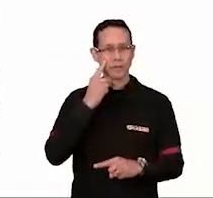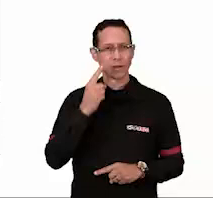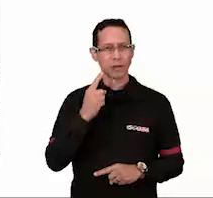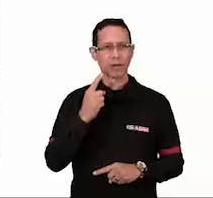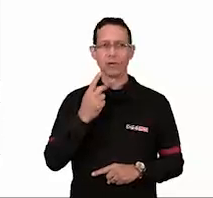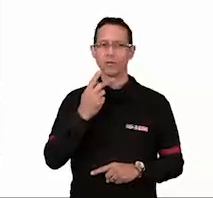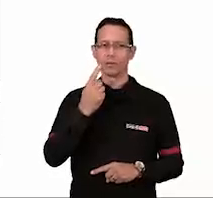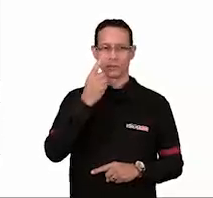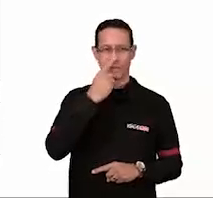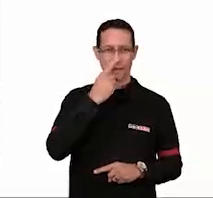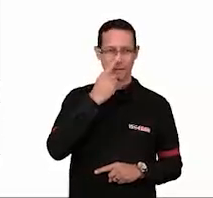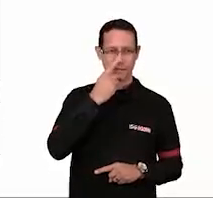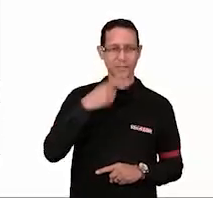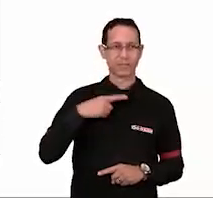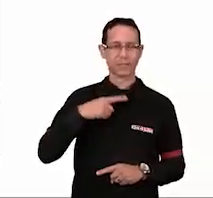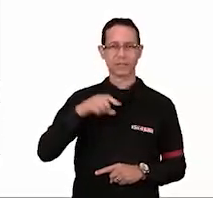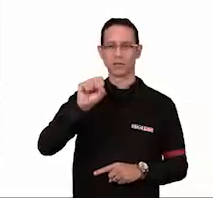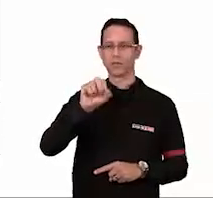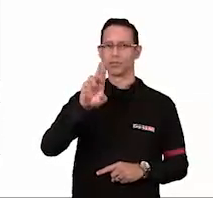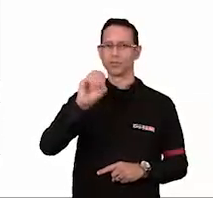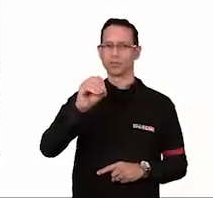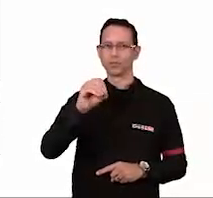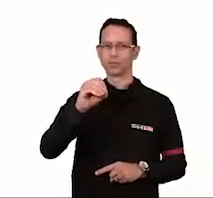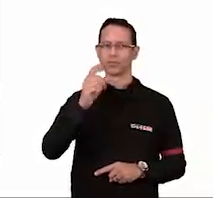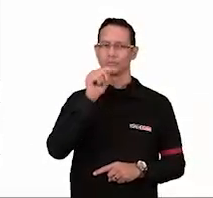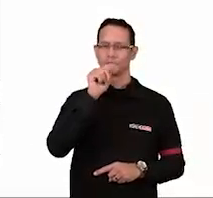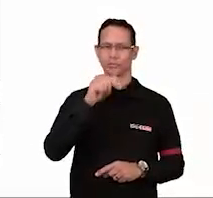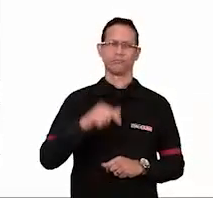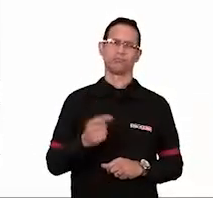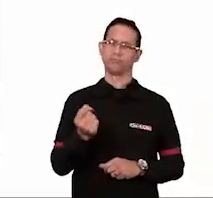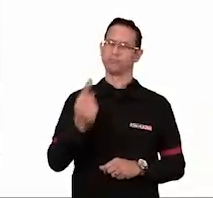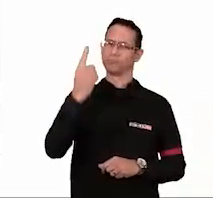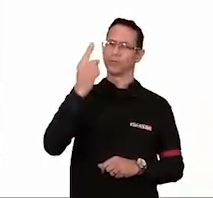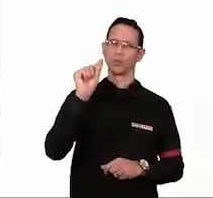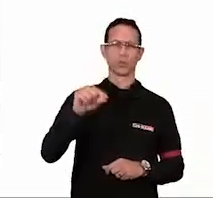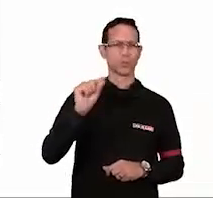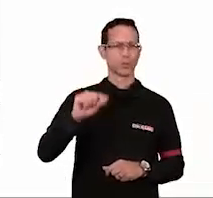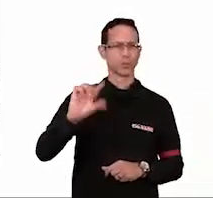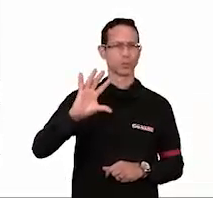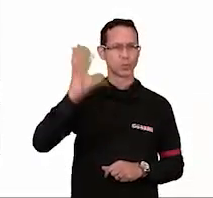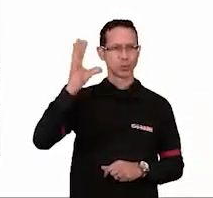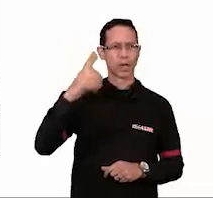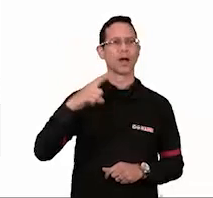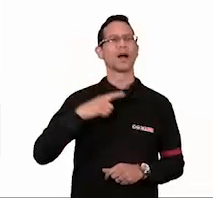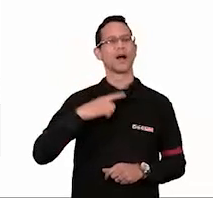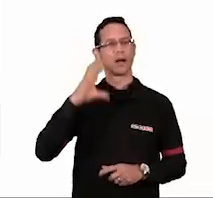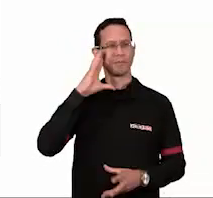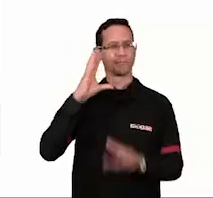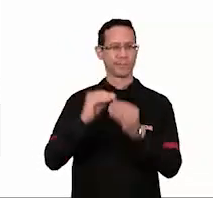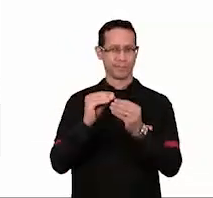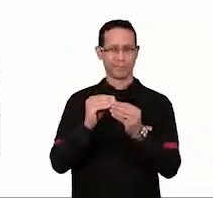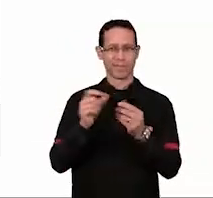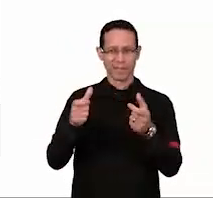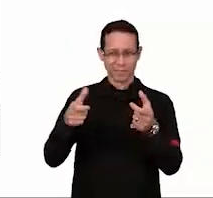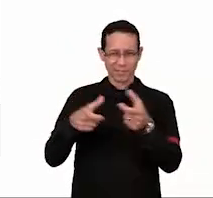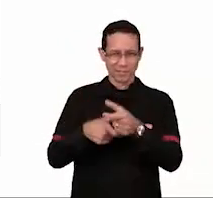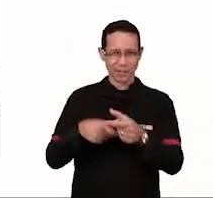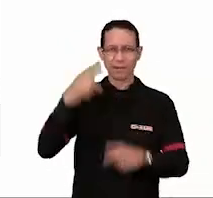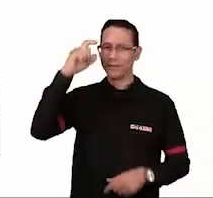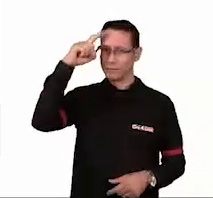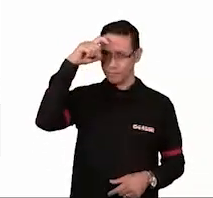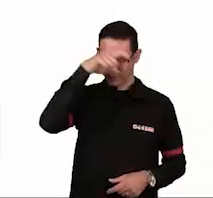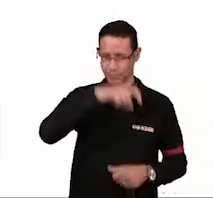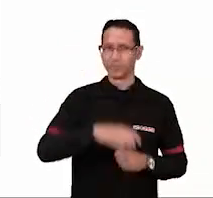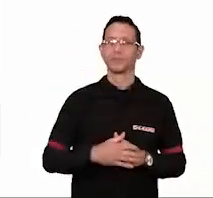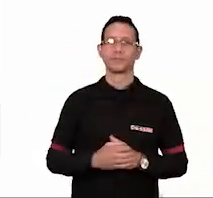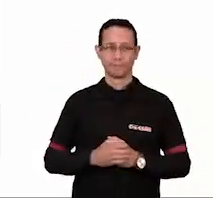nariz o soro, e aí eu olhei e falei assim, quando eu fui ver realmente, porque a estenose, ela dificulta, né, com